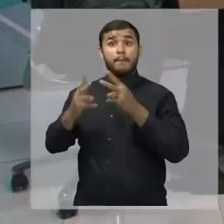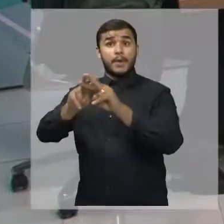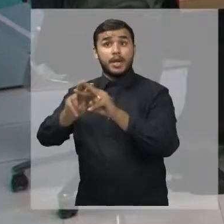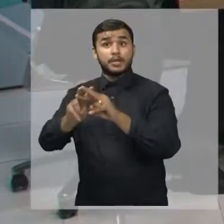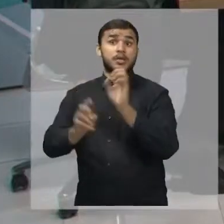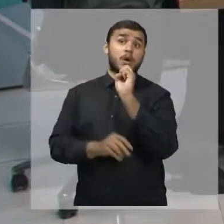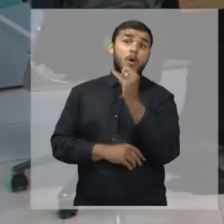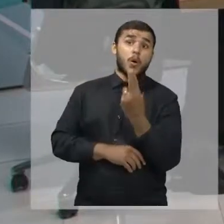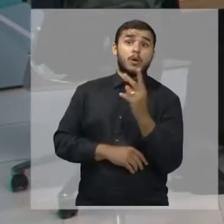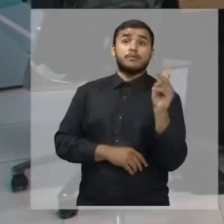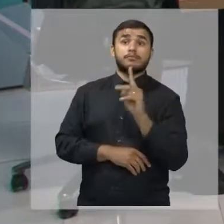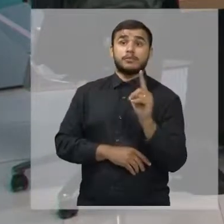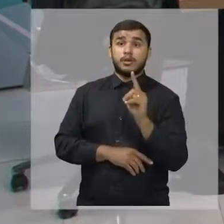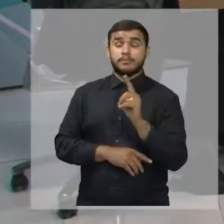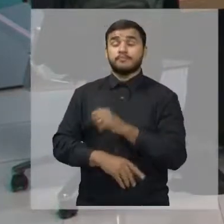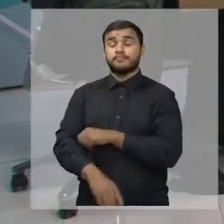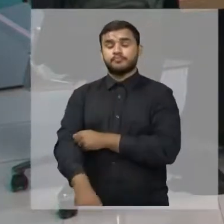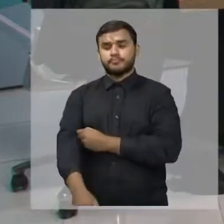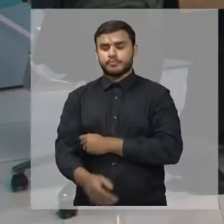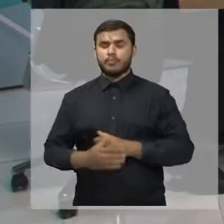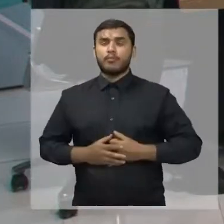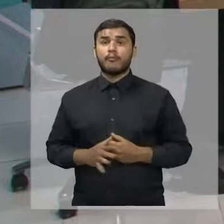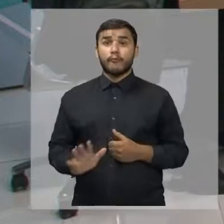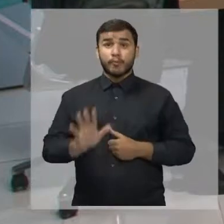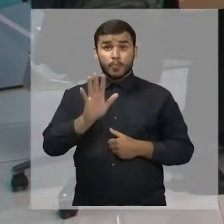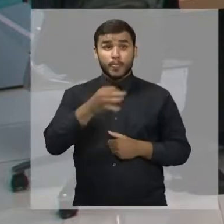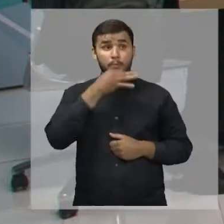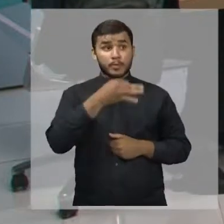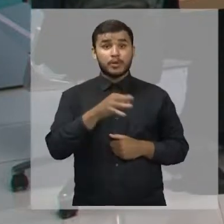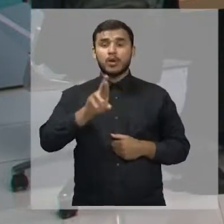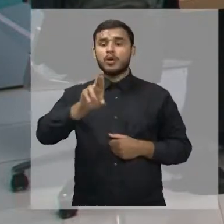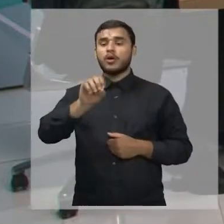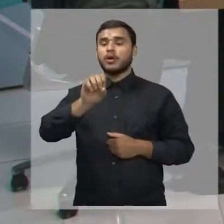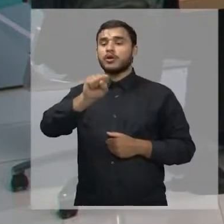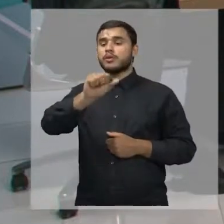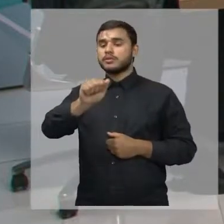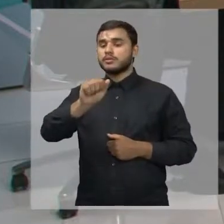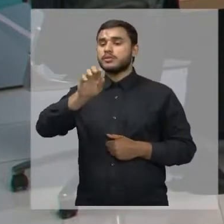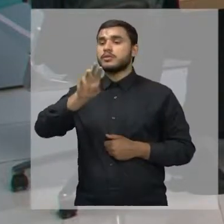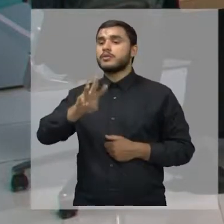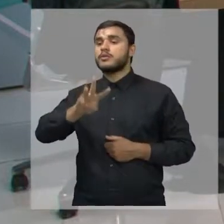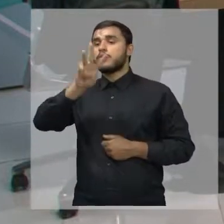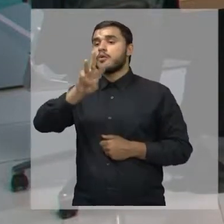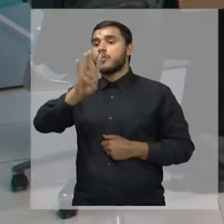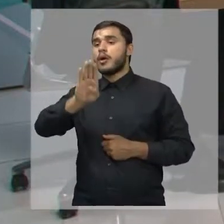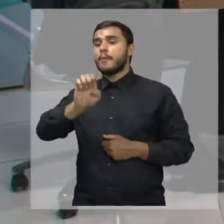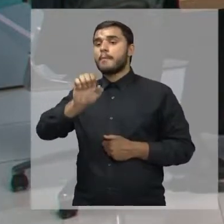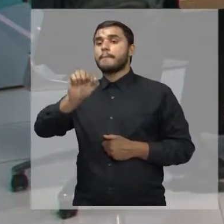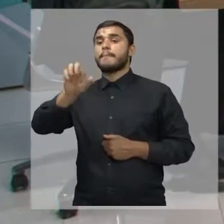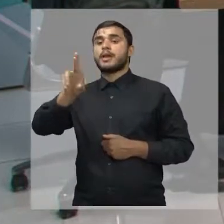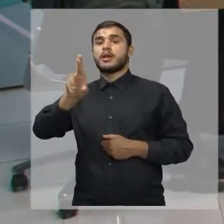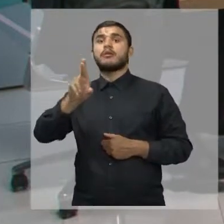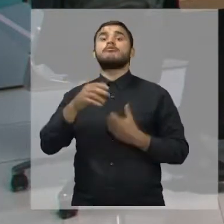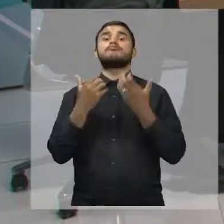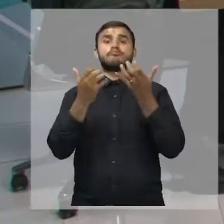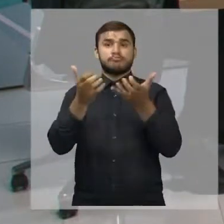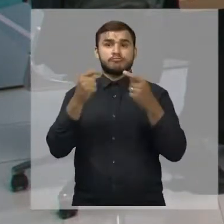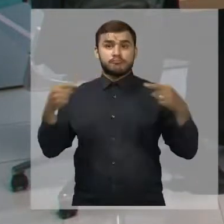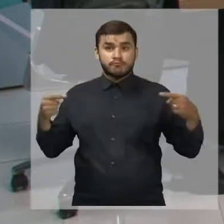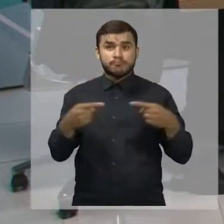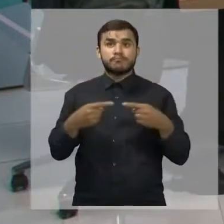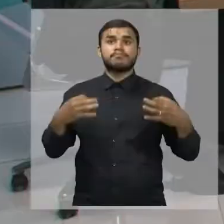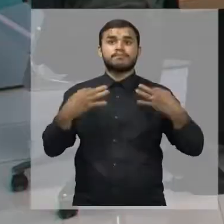Weber, que inclusive era grande expectativa, já se dirimiu qualquer expectativa porque ela votou pela